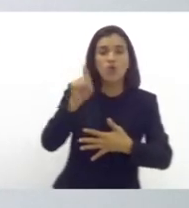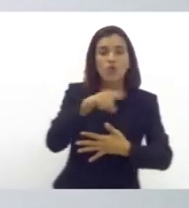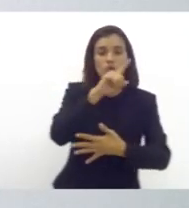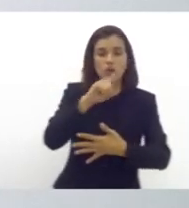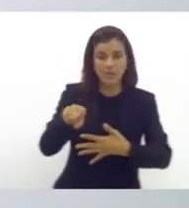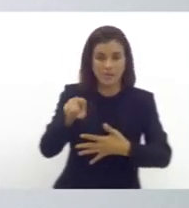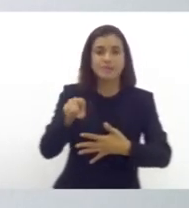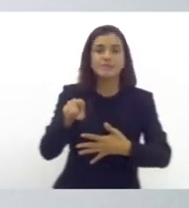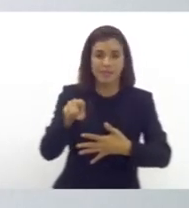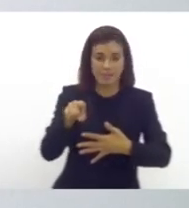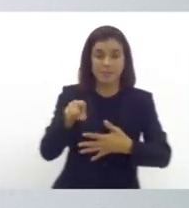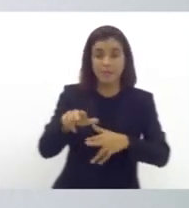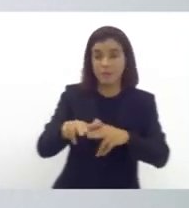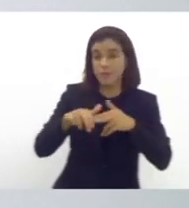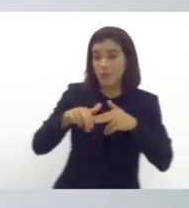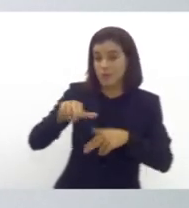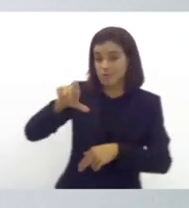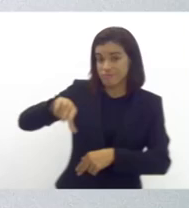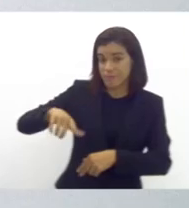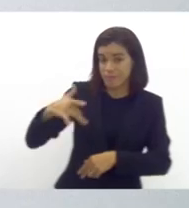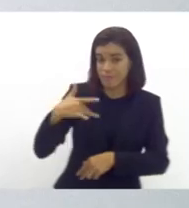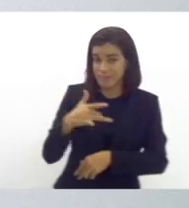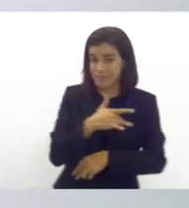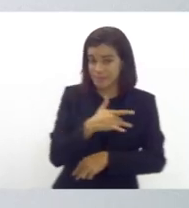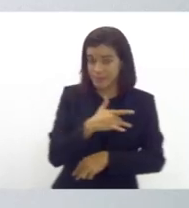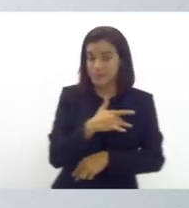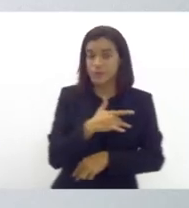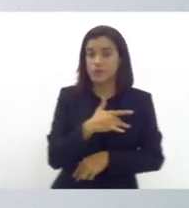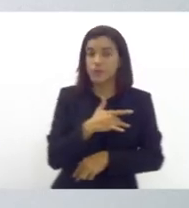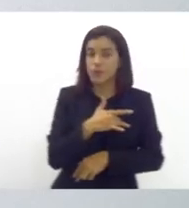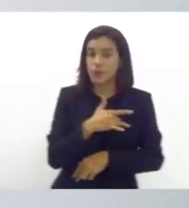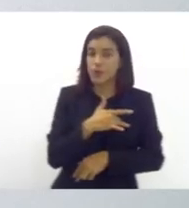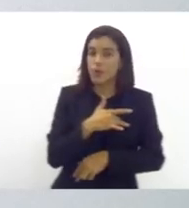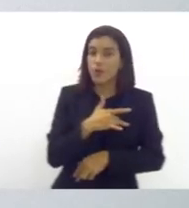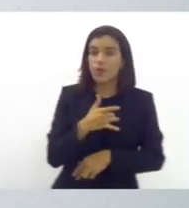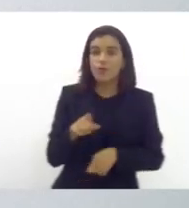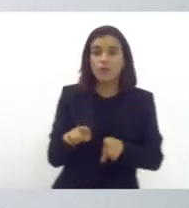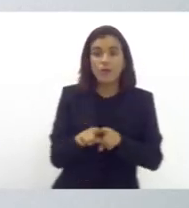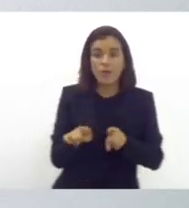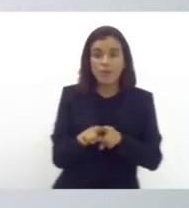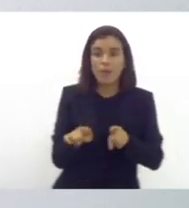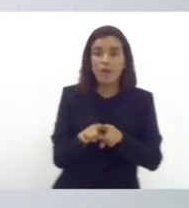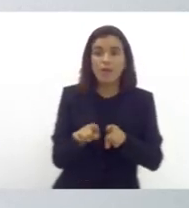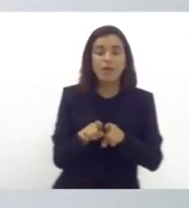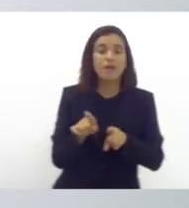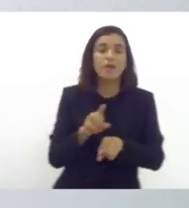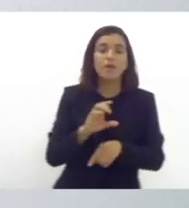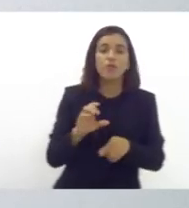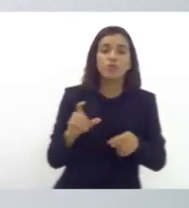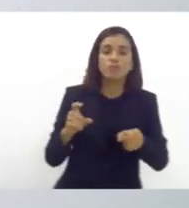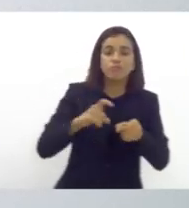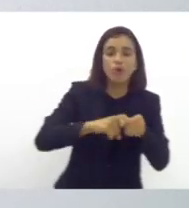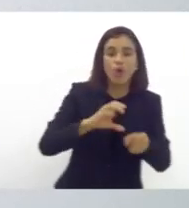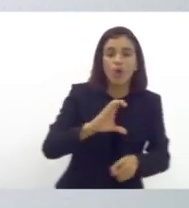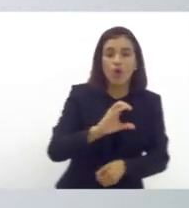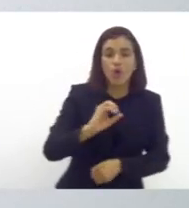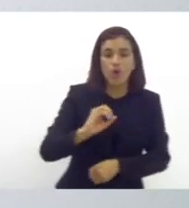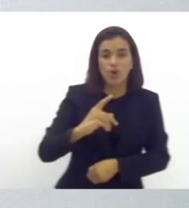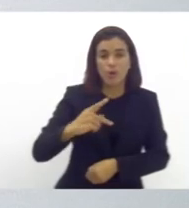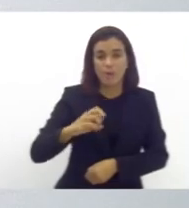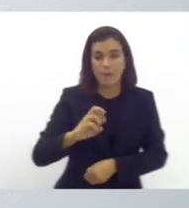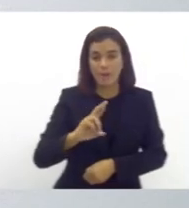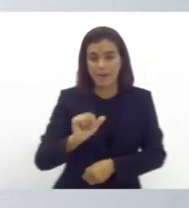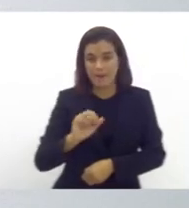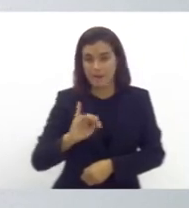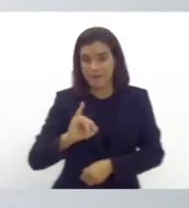unilateral Por parte dos planos de saúde com uma grande frequência em uma determinada cooperativa mesmo já existindo